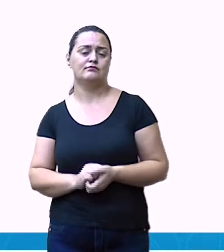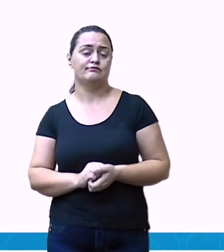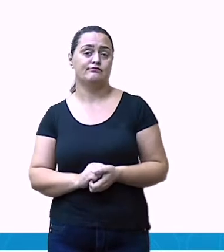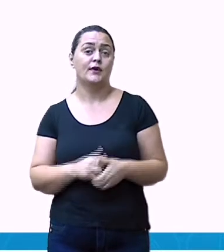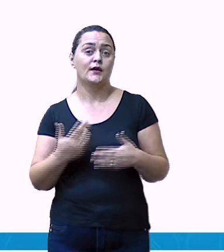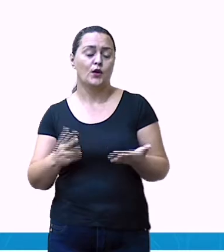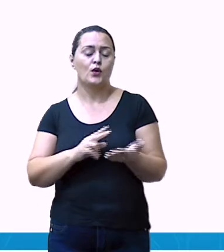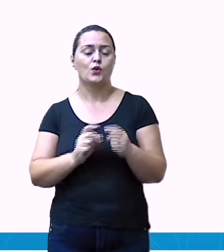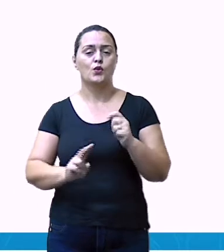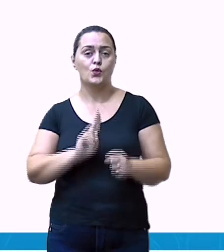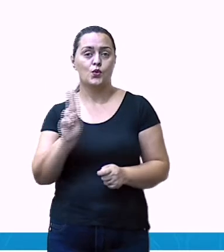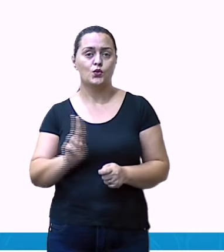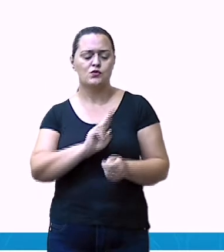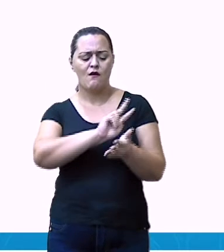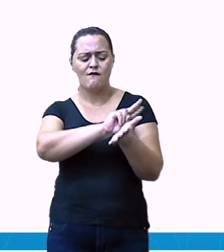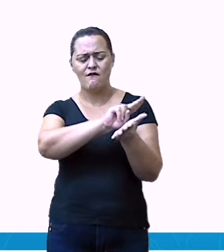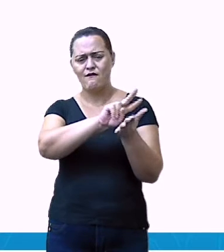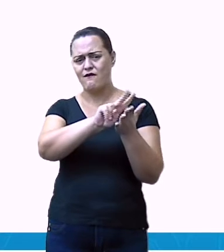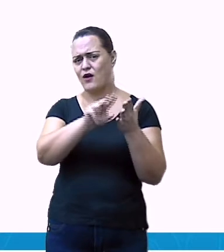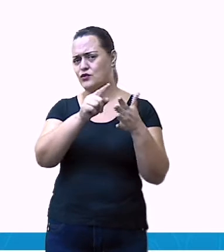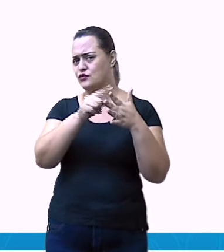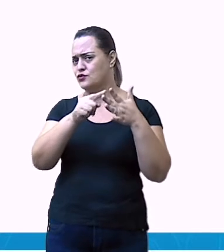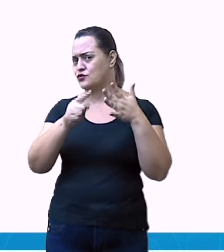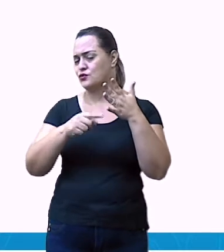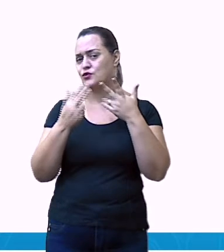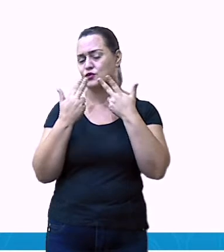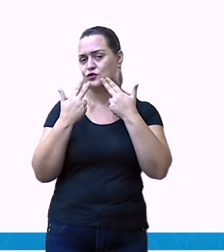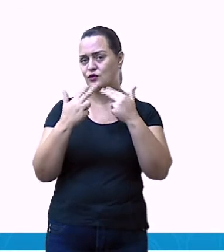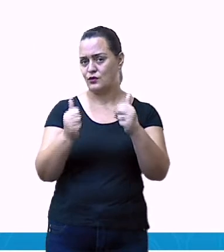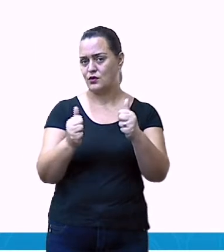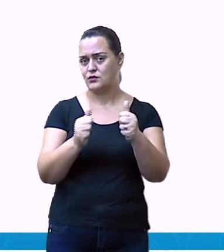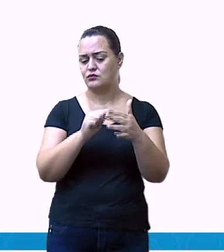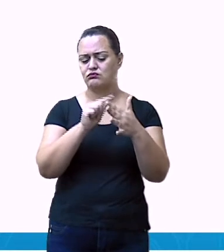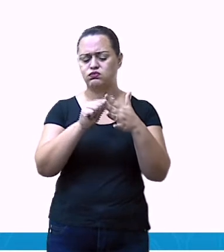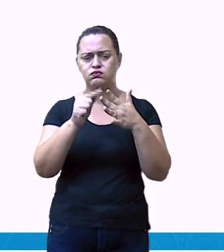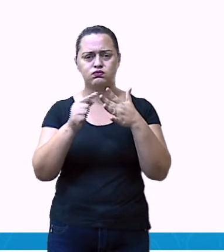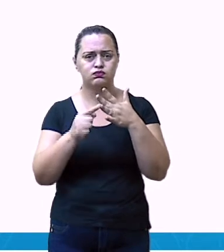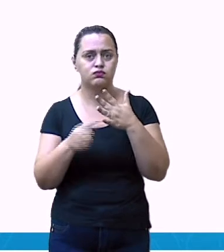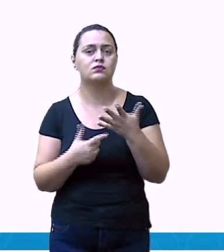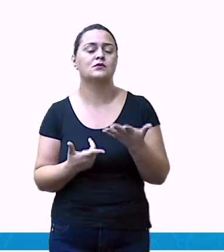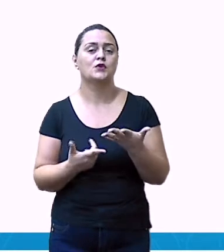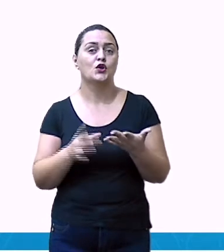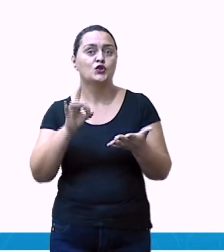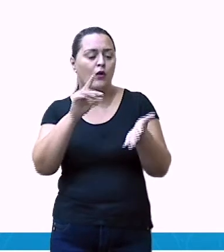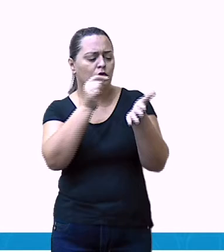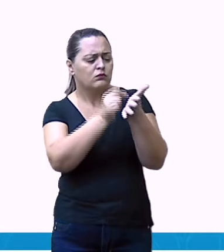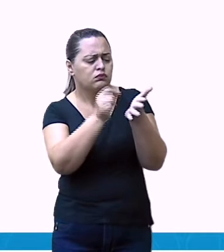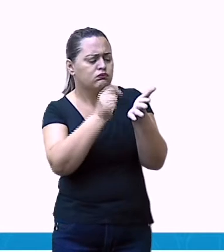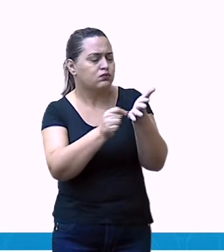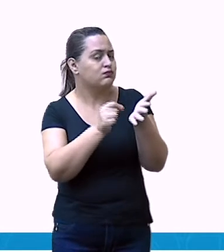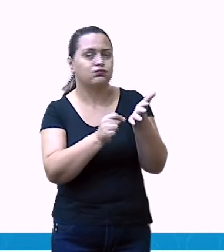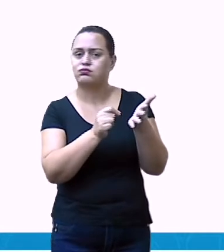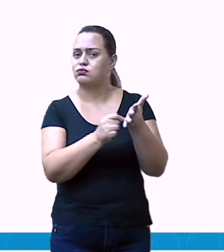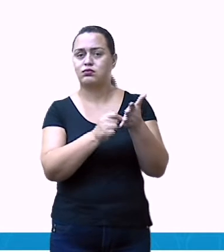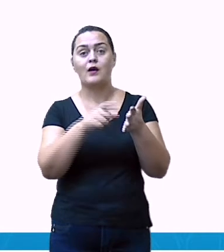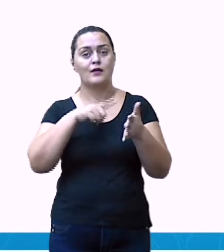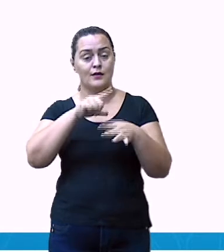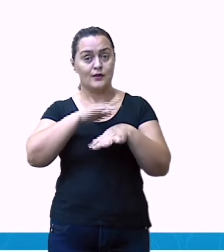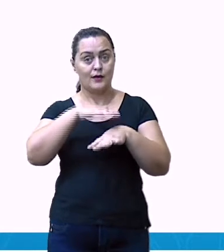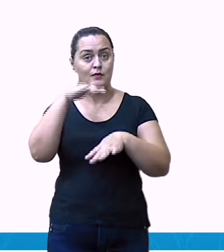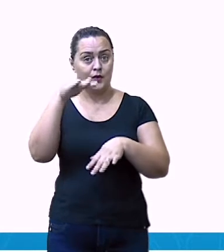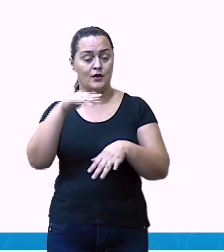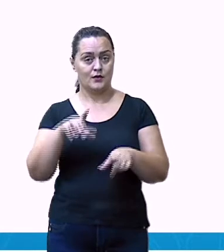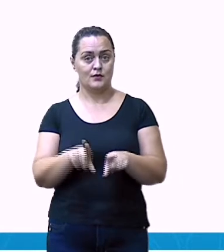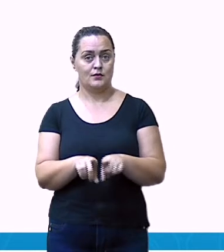aqui. 3 imagens com este tipo de linguagem. Não apenas só a escrita, mas temos aqui algumas